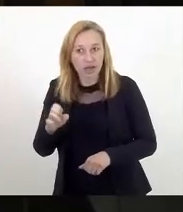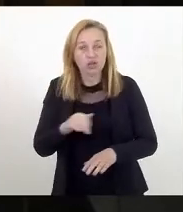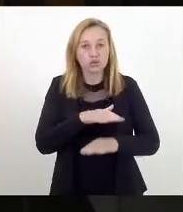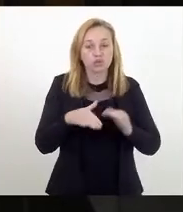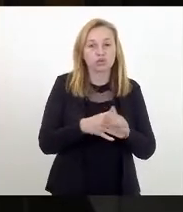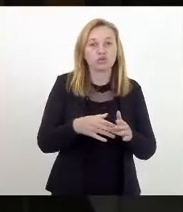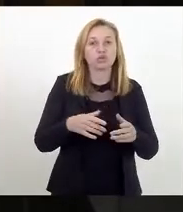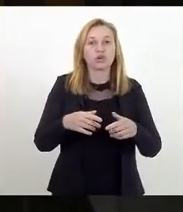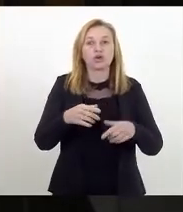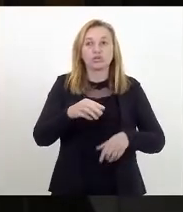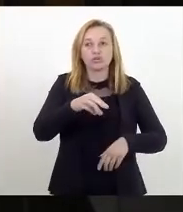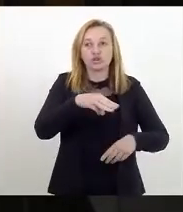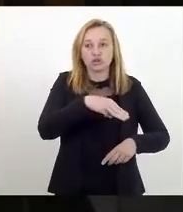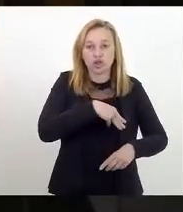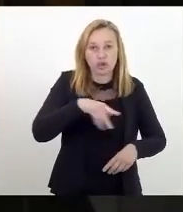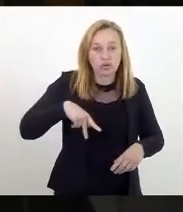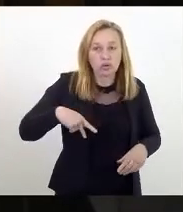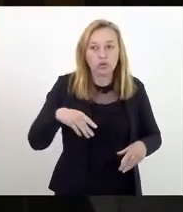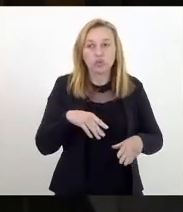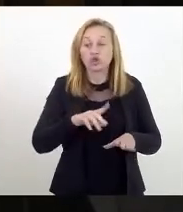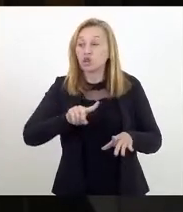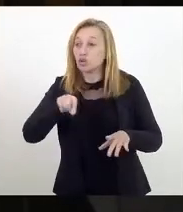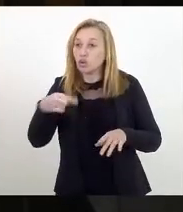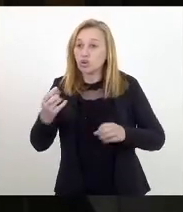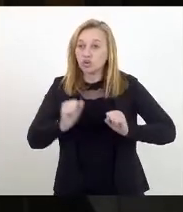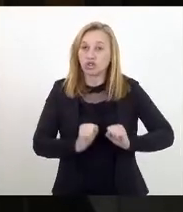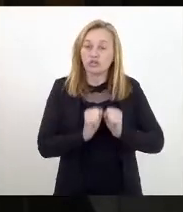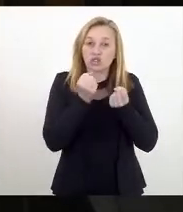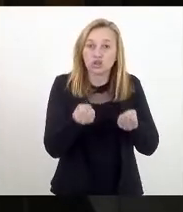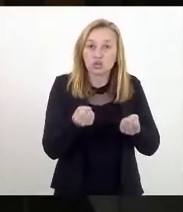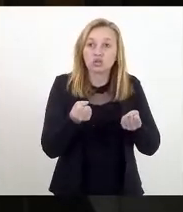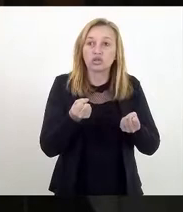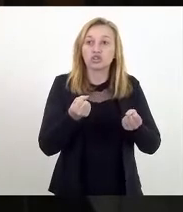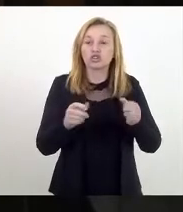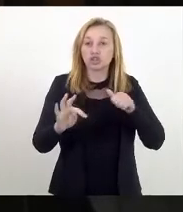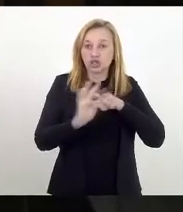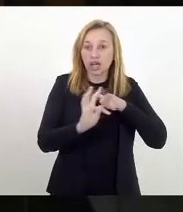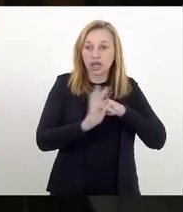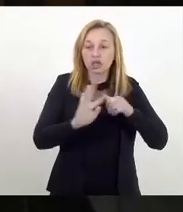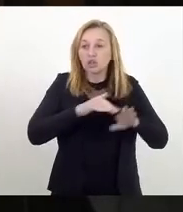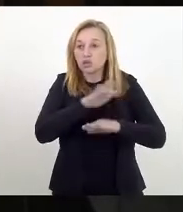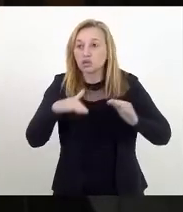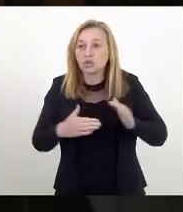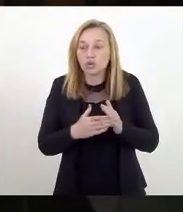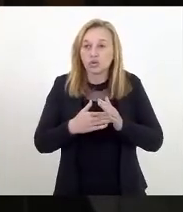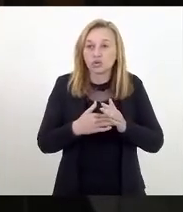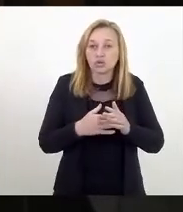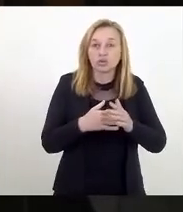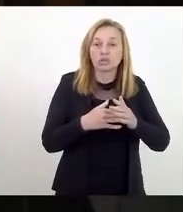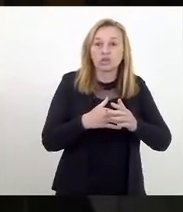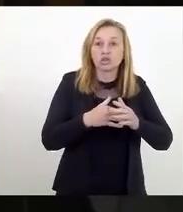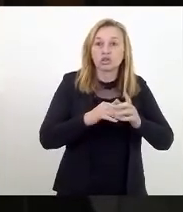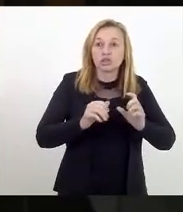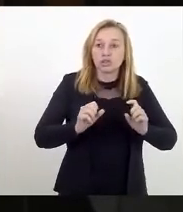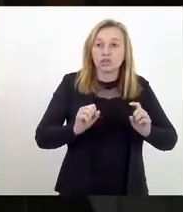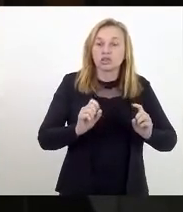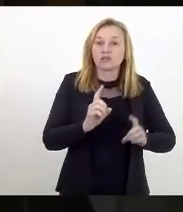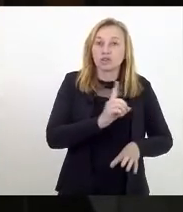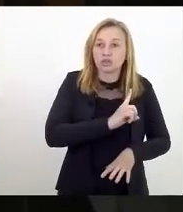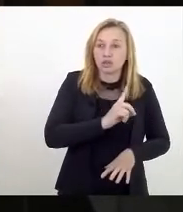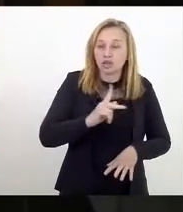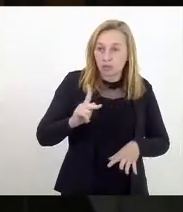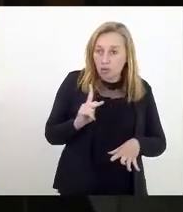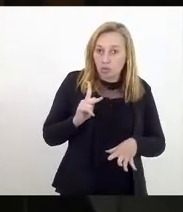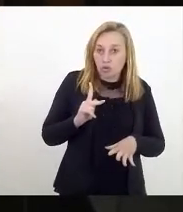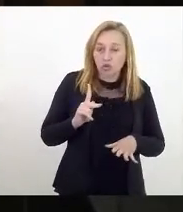Público, doutor Rodrigo, e todos os defensores, técnicos, todos aqueles que vestem a camisa da Defensoria Pública foram muito solidários com os